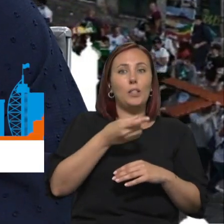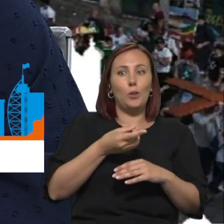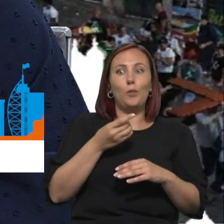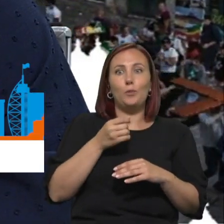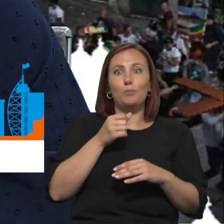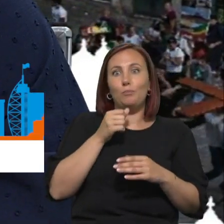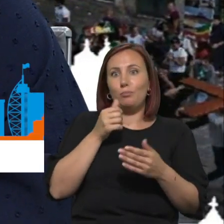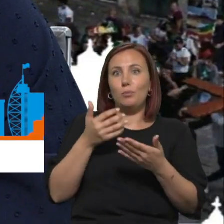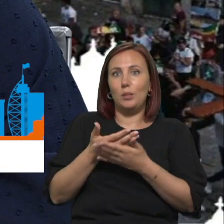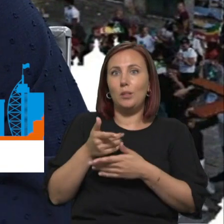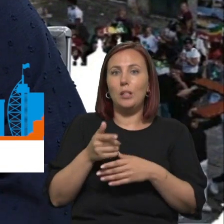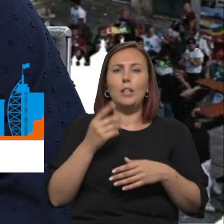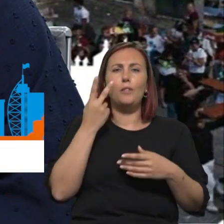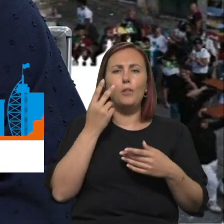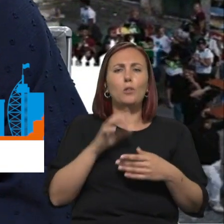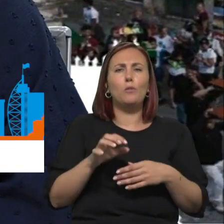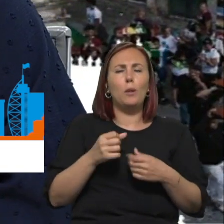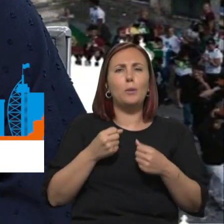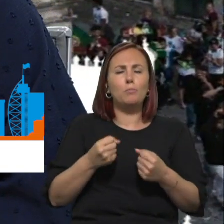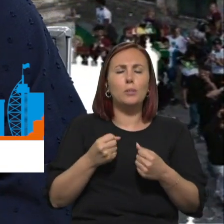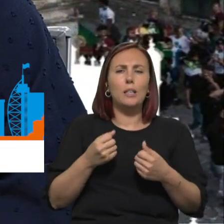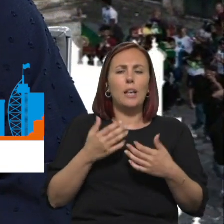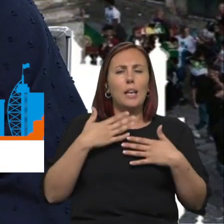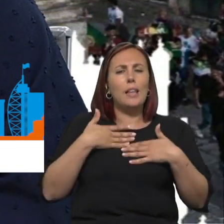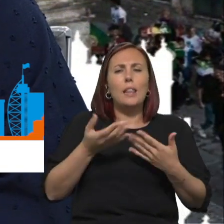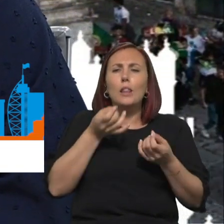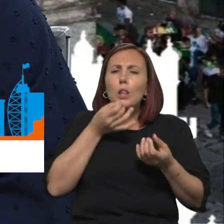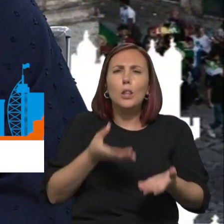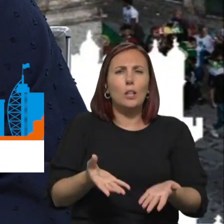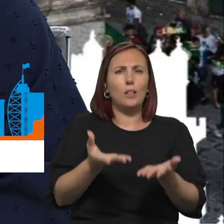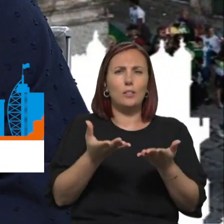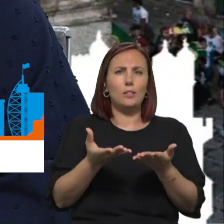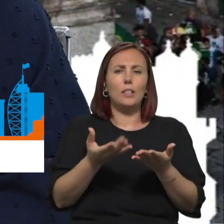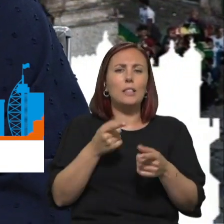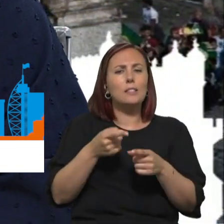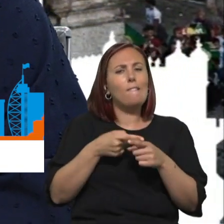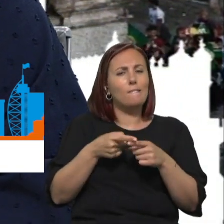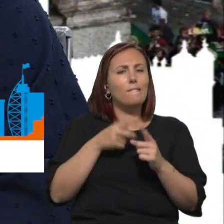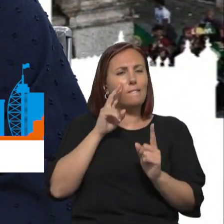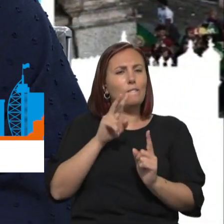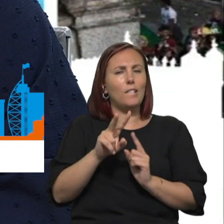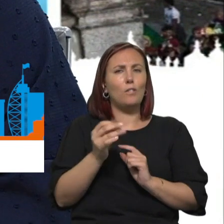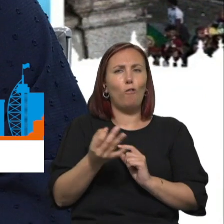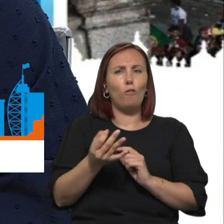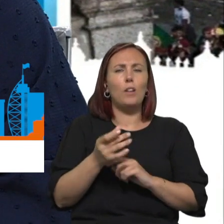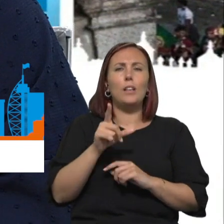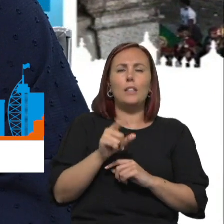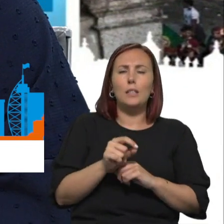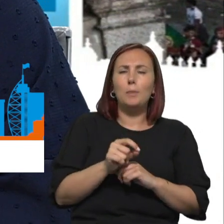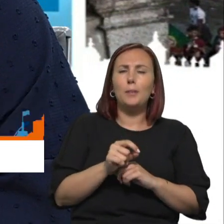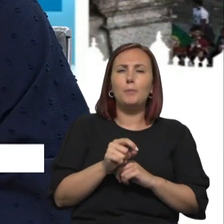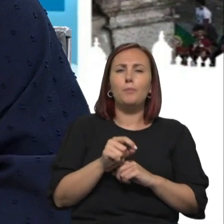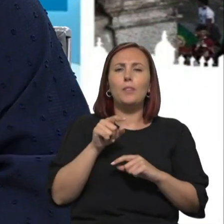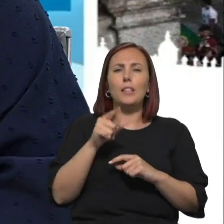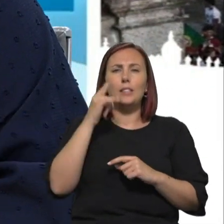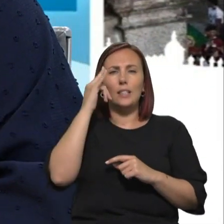uma forma muito intensa e de grande dádiva. Isso é muito interessante perceber. E é também curioso perceber que esta